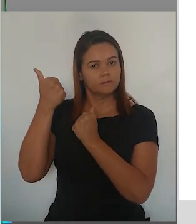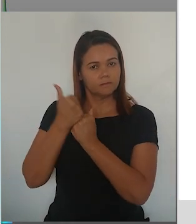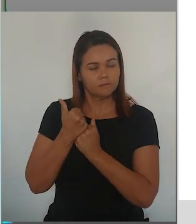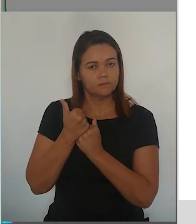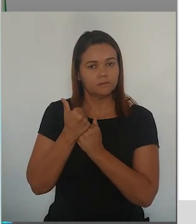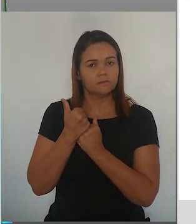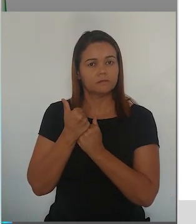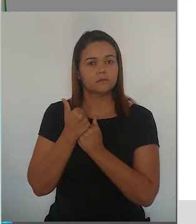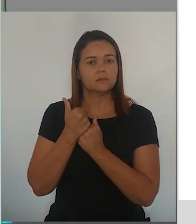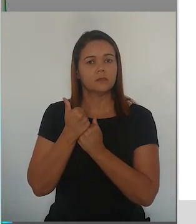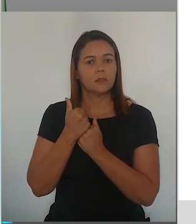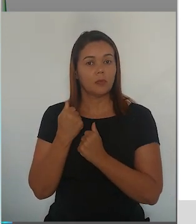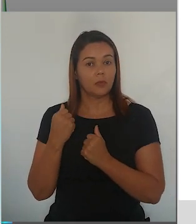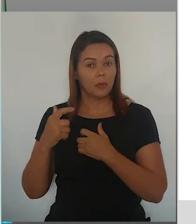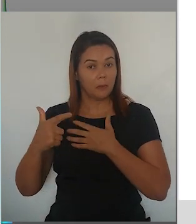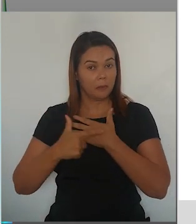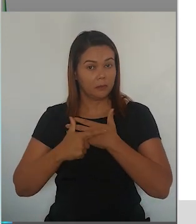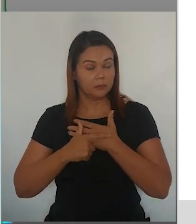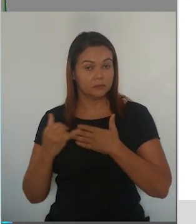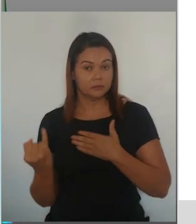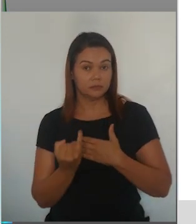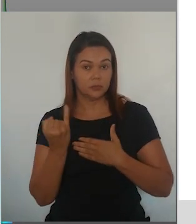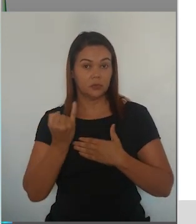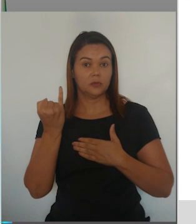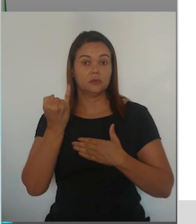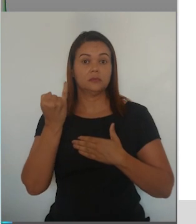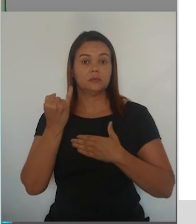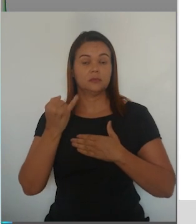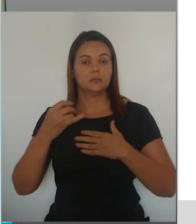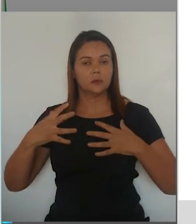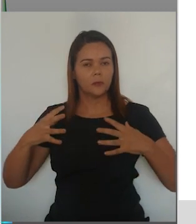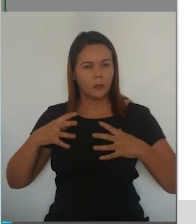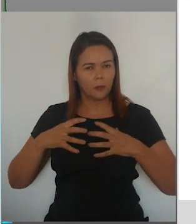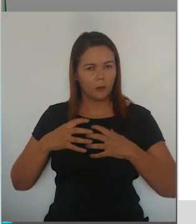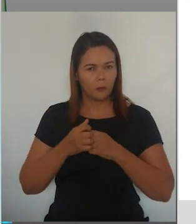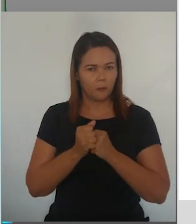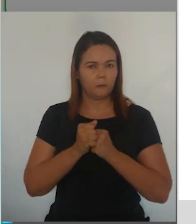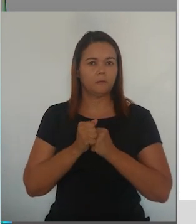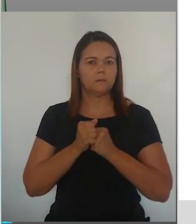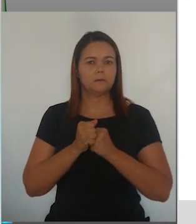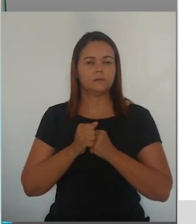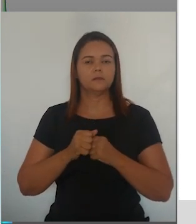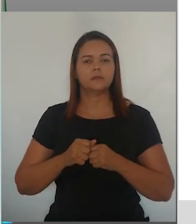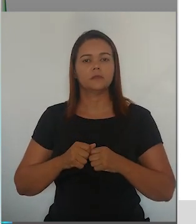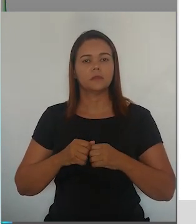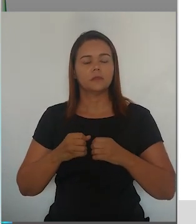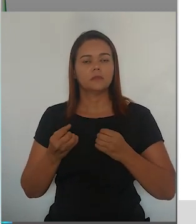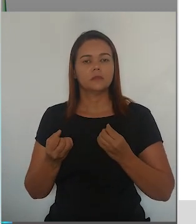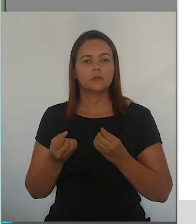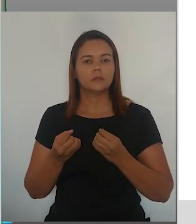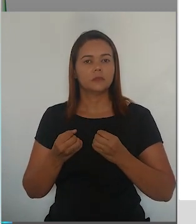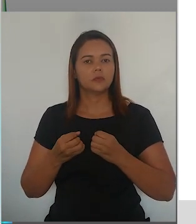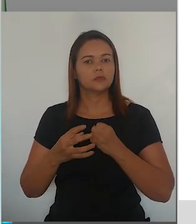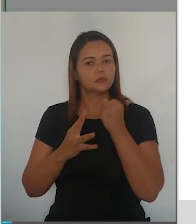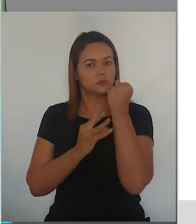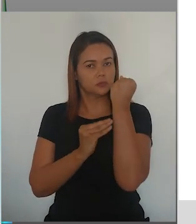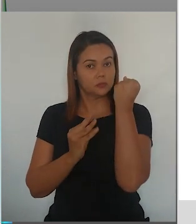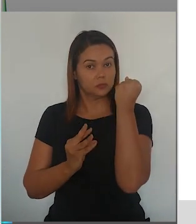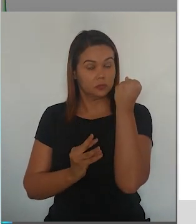o tecido conjuntivo exerce papel importante no desempenho da função muscular em